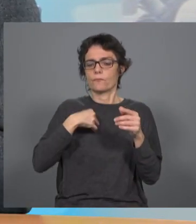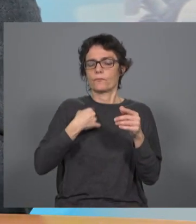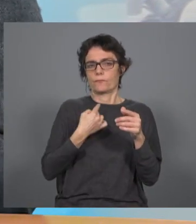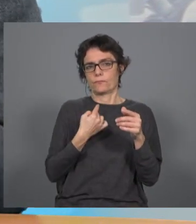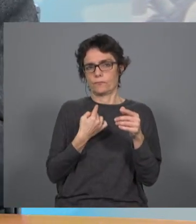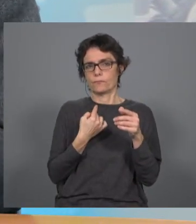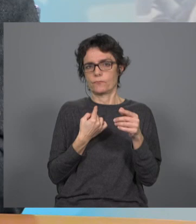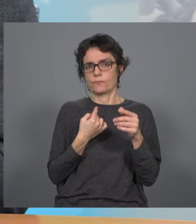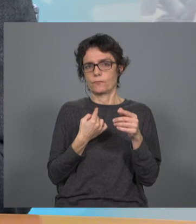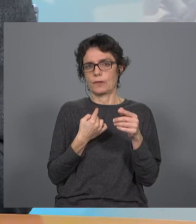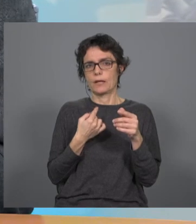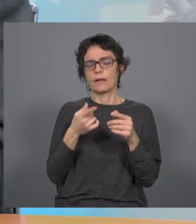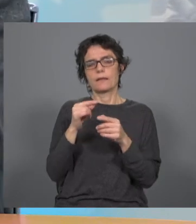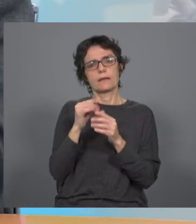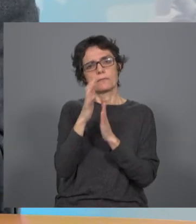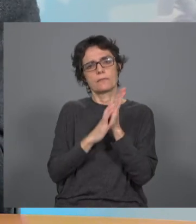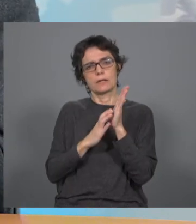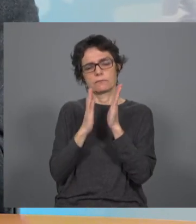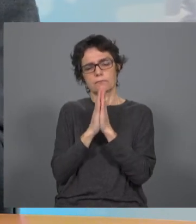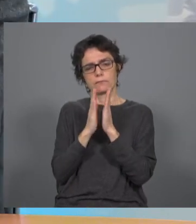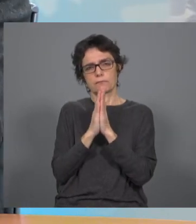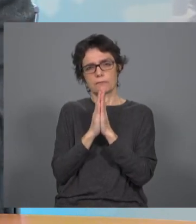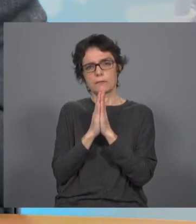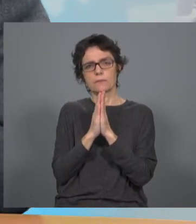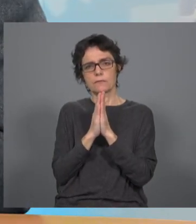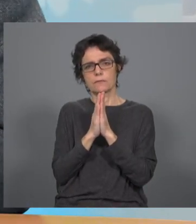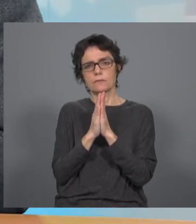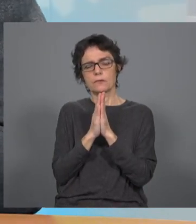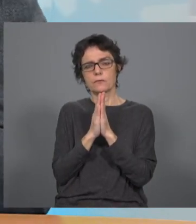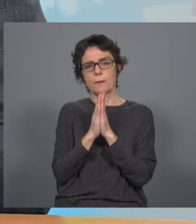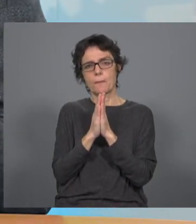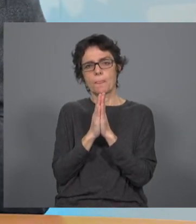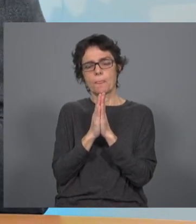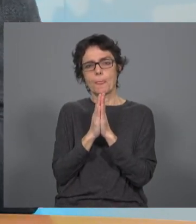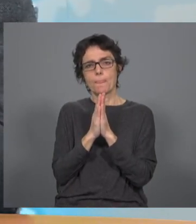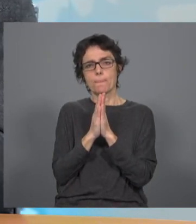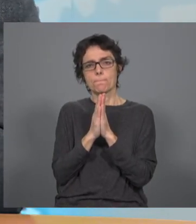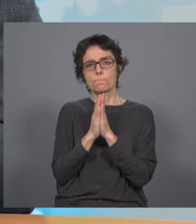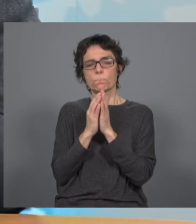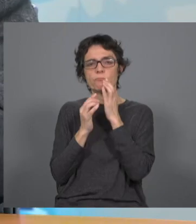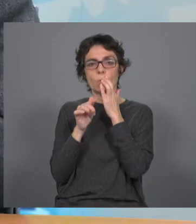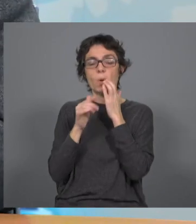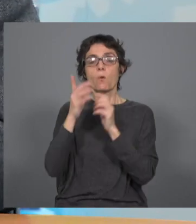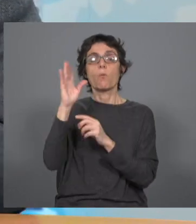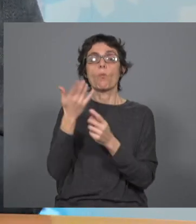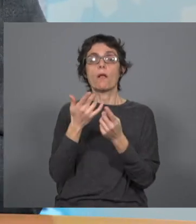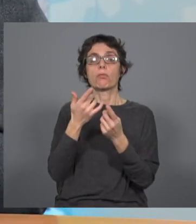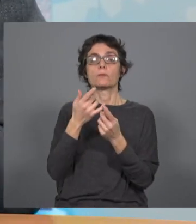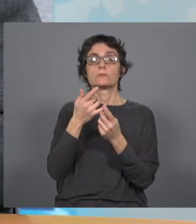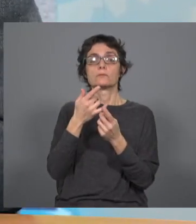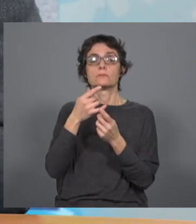possível de litúrgica no ato, no rito das cinzas é arrependei-vos, acreditai no